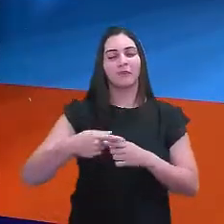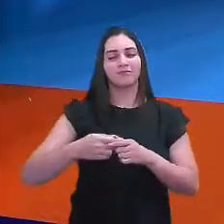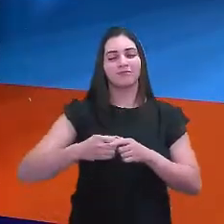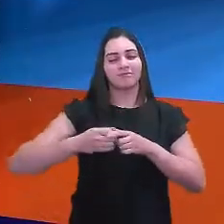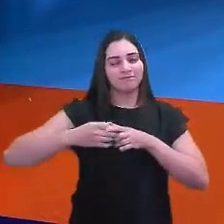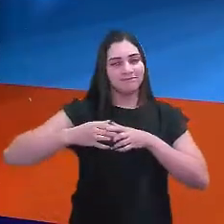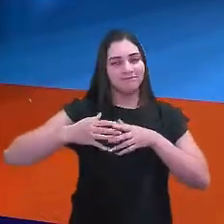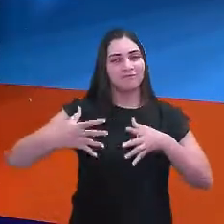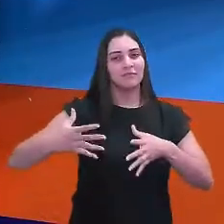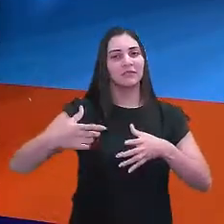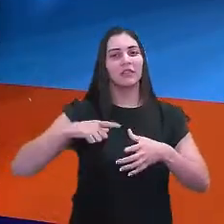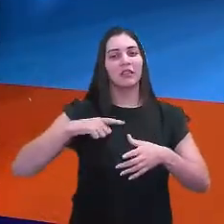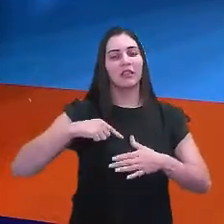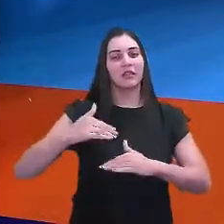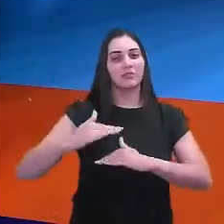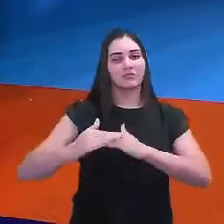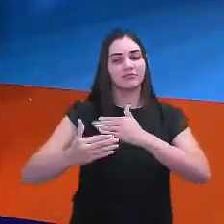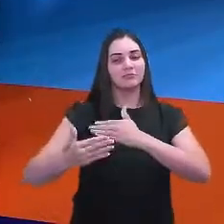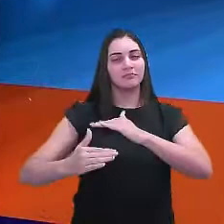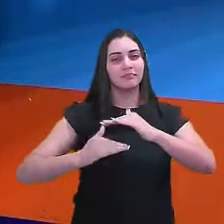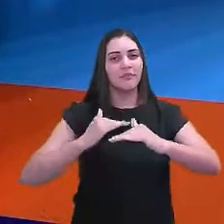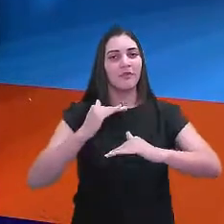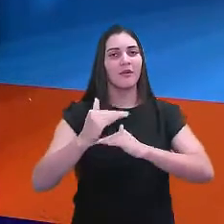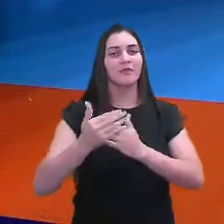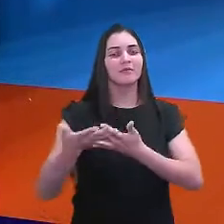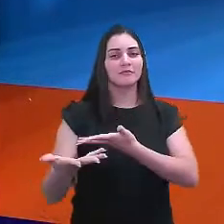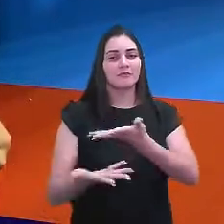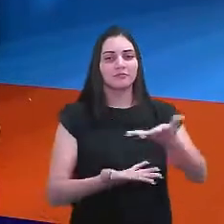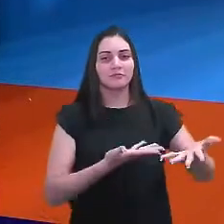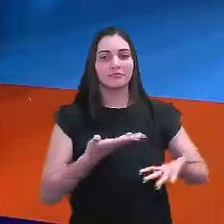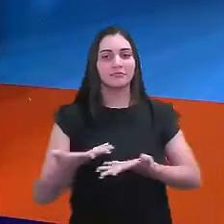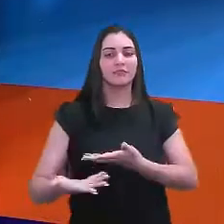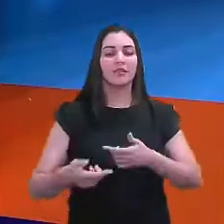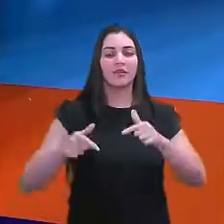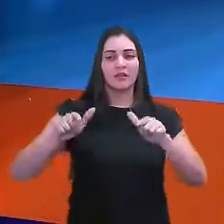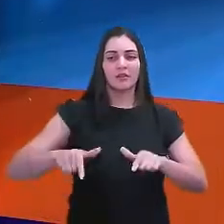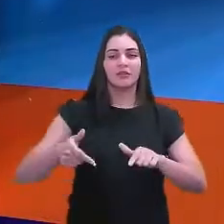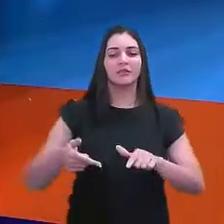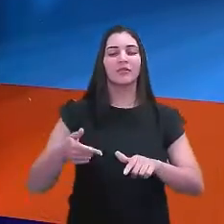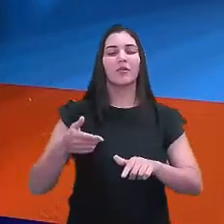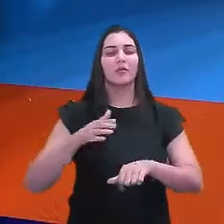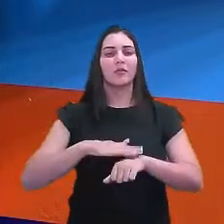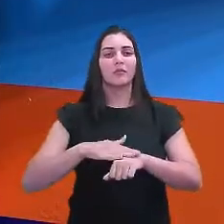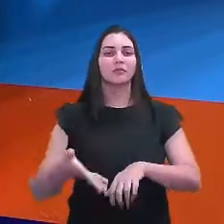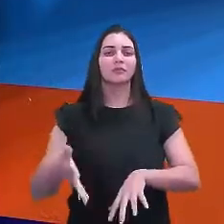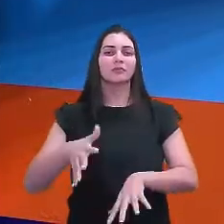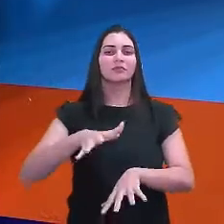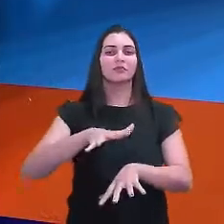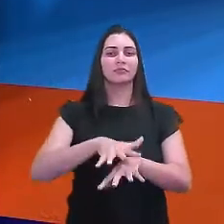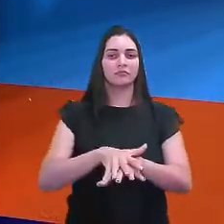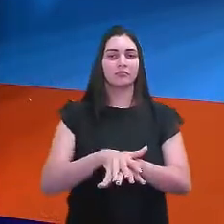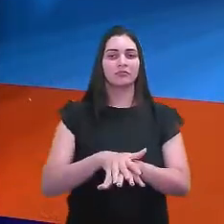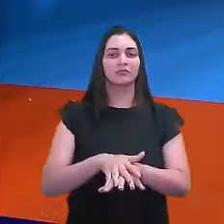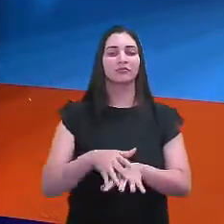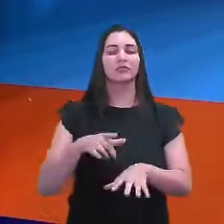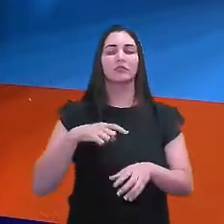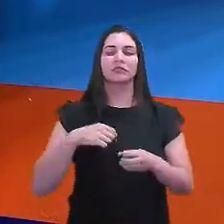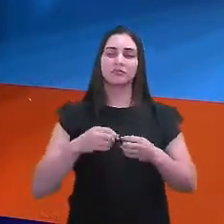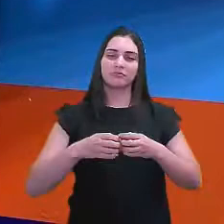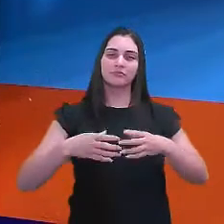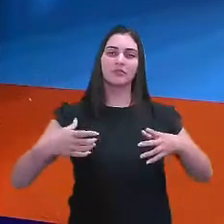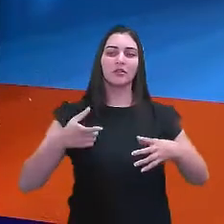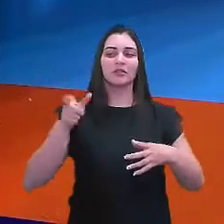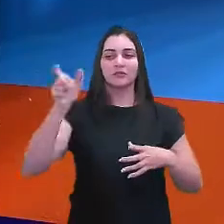ela está justamente fazendo esse processo de mediação. Para que esse ambiente aqui seja um ambiente de inclusão. Seja um ambiente que engrandeça o outro, que